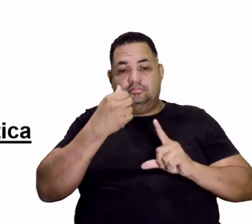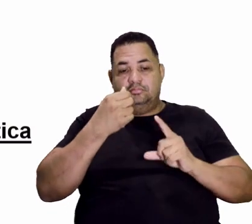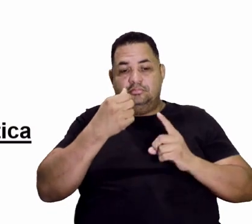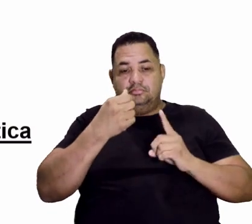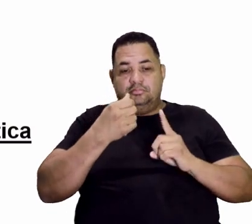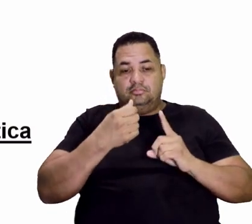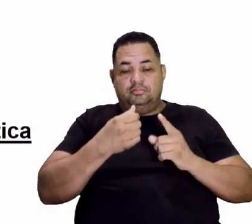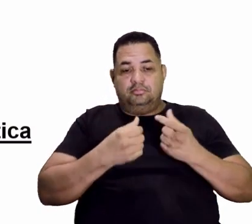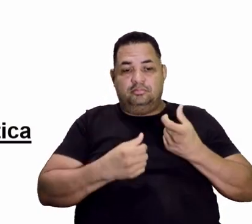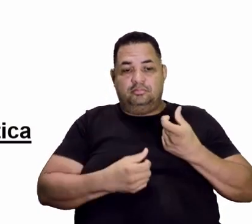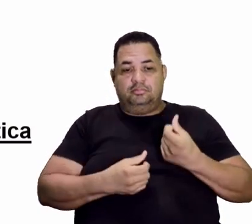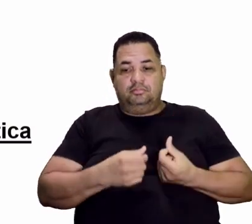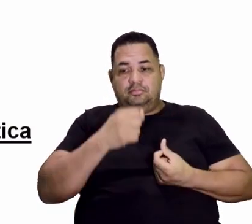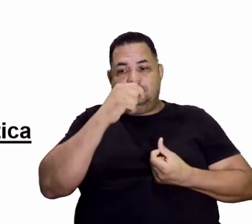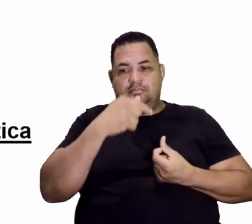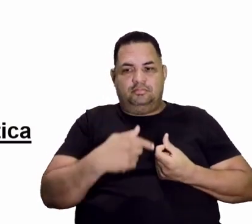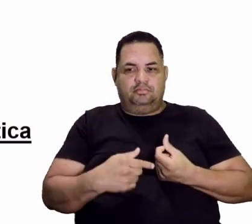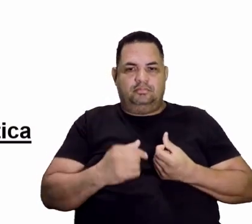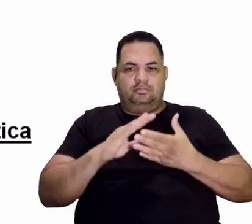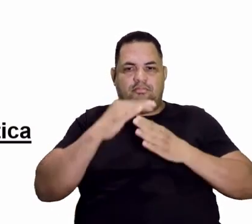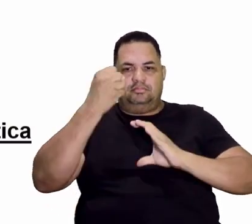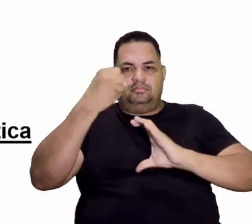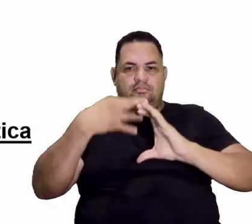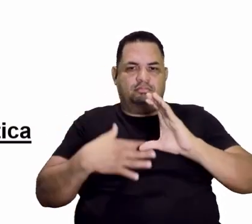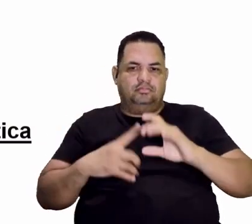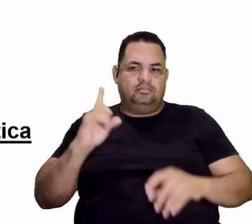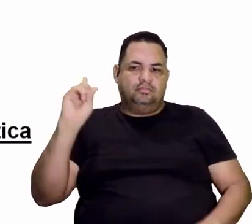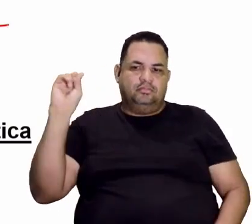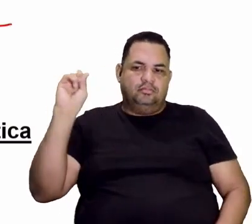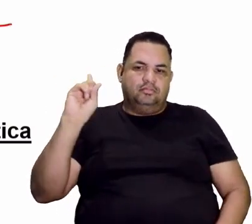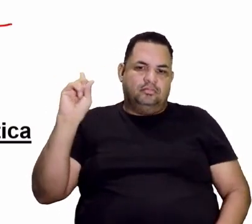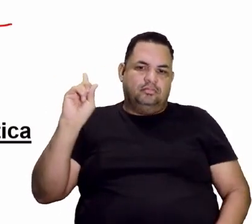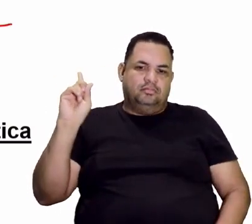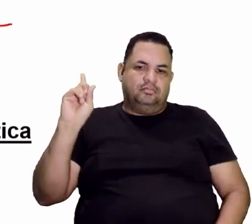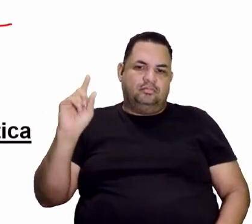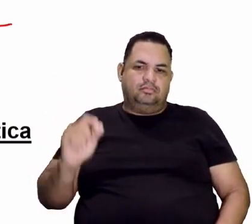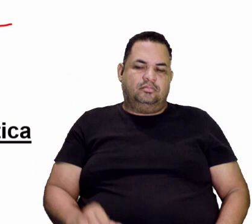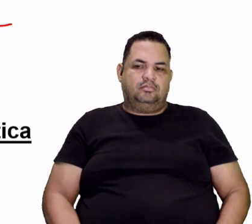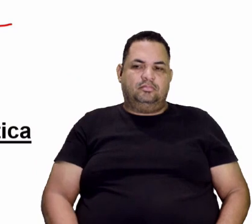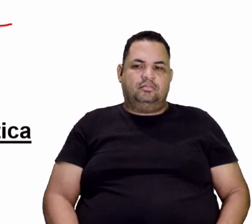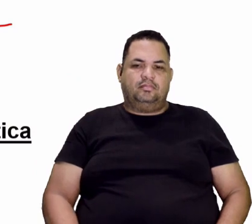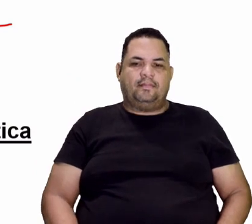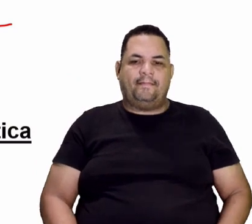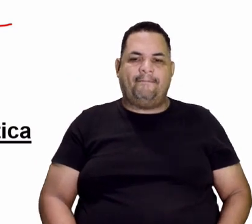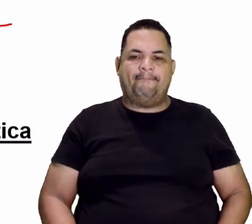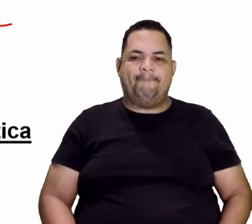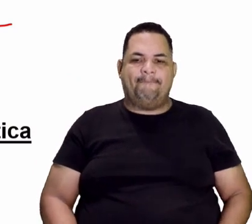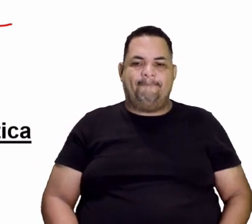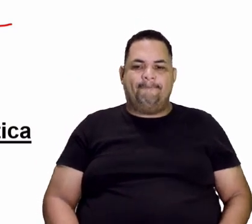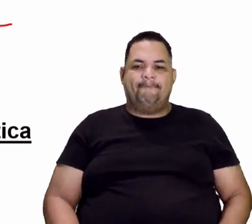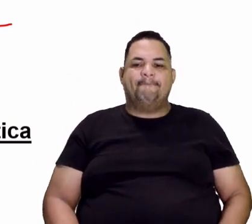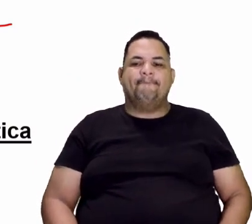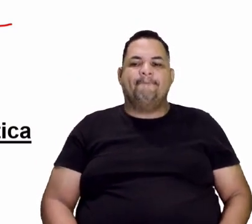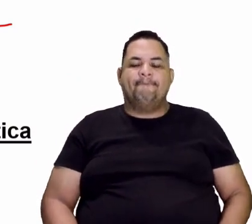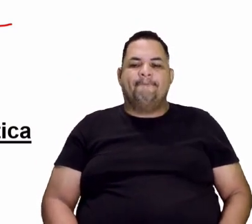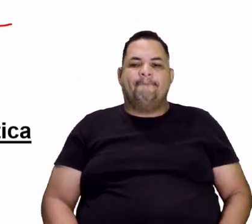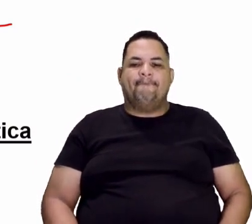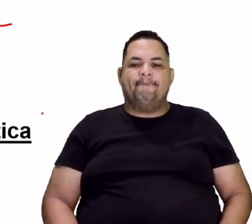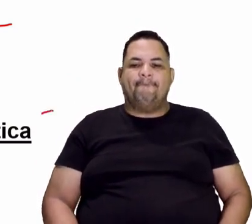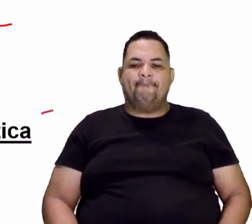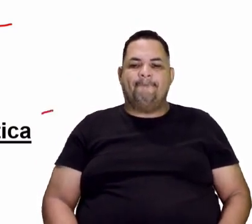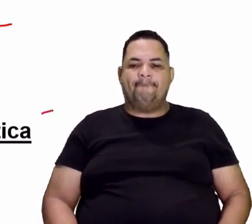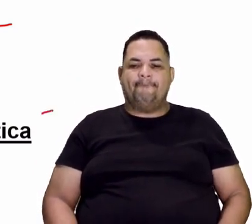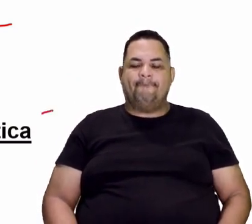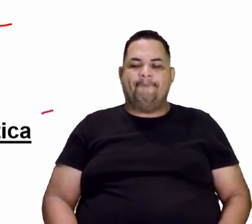Função referencial, função expressiva, função conotativa, função fática,